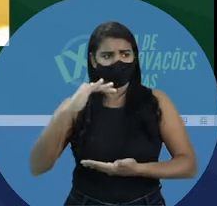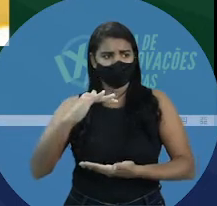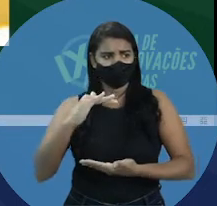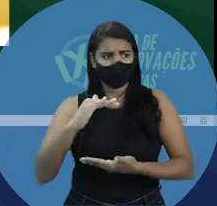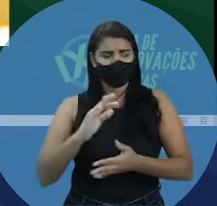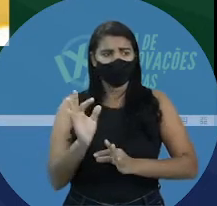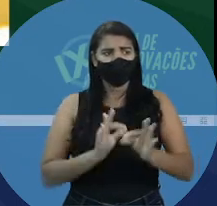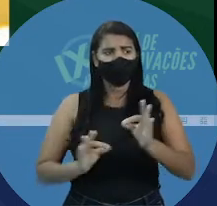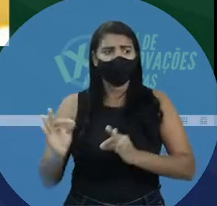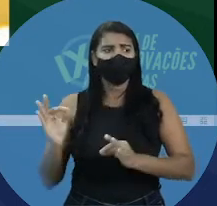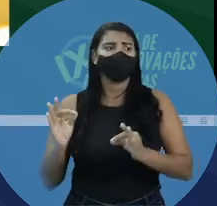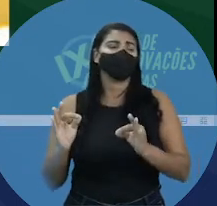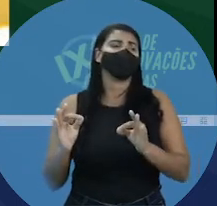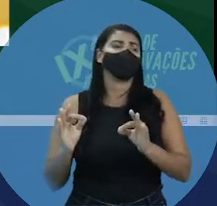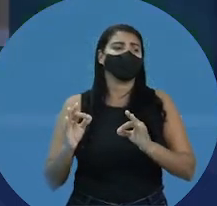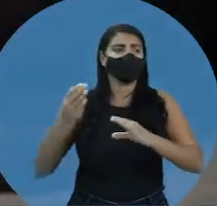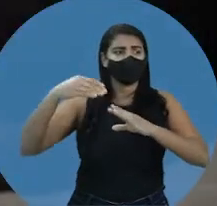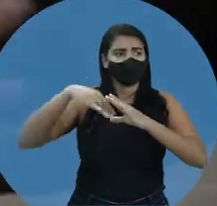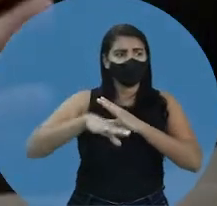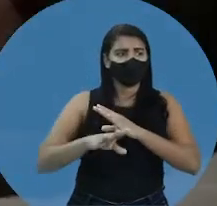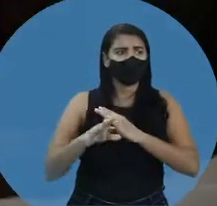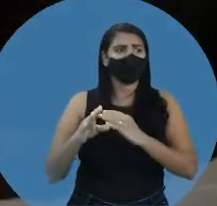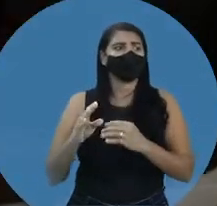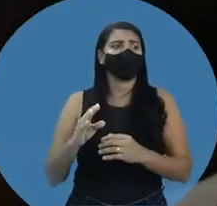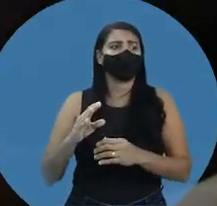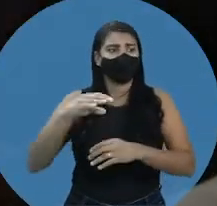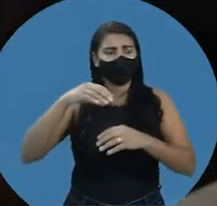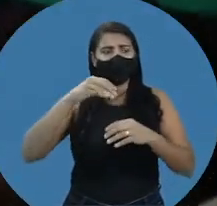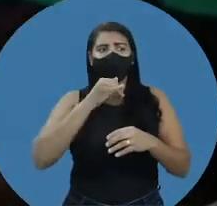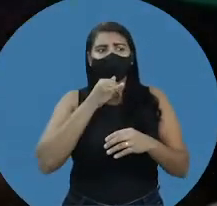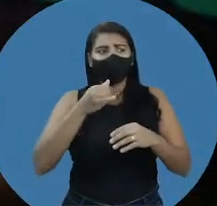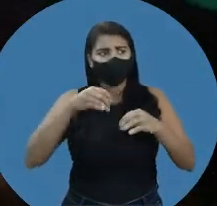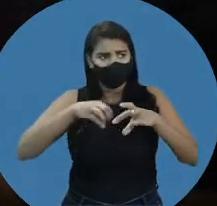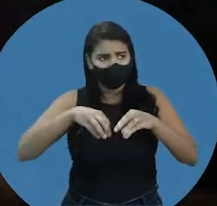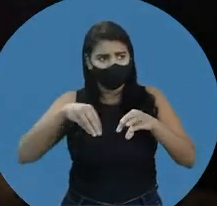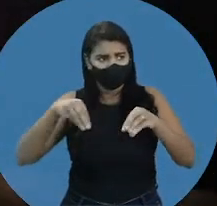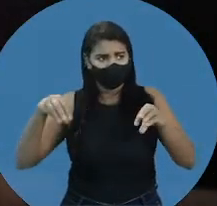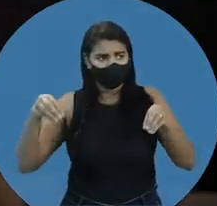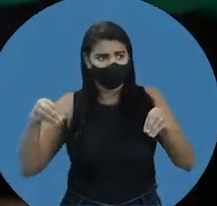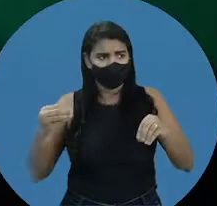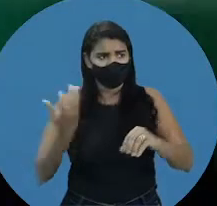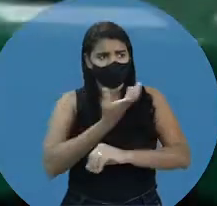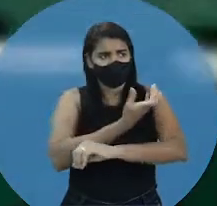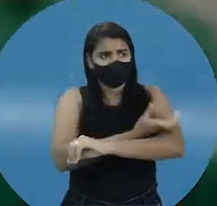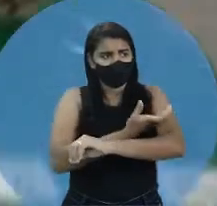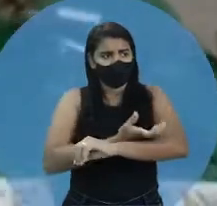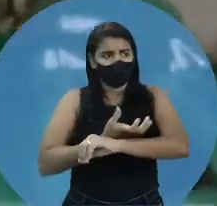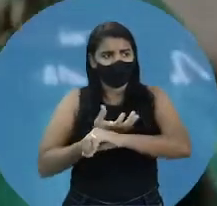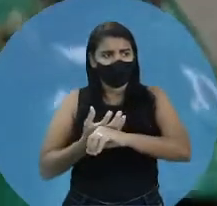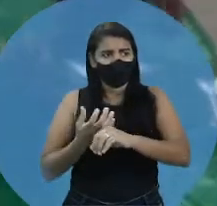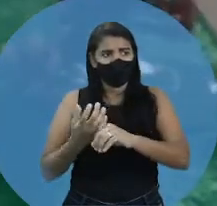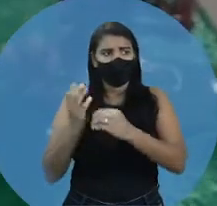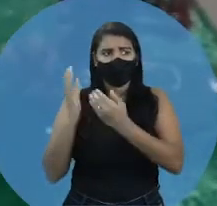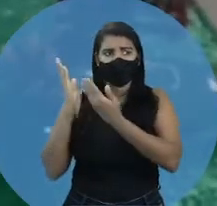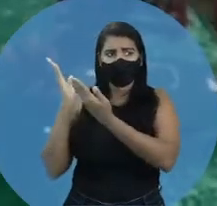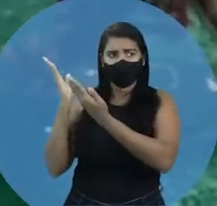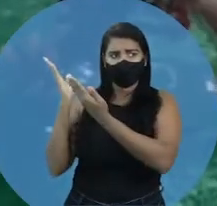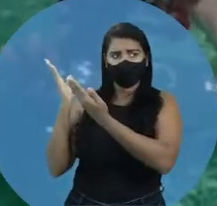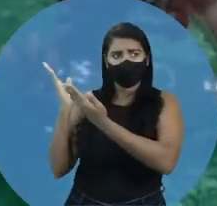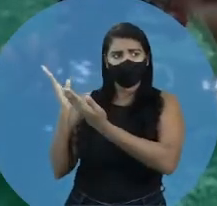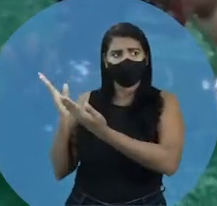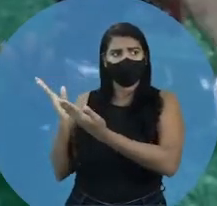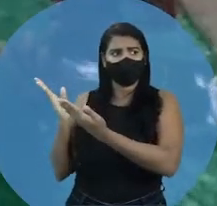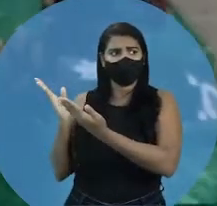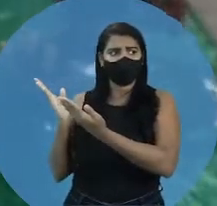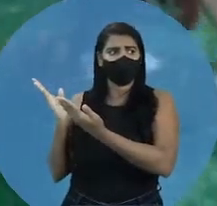que simula, né, a areia aqui, uma grama, né? E, ao mesmo tempo, né,